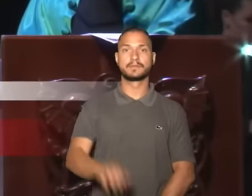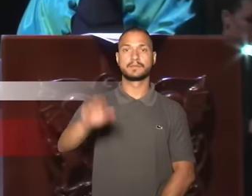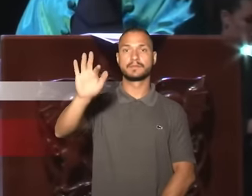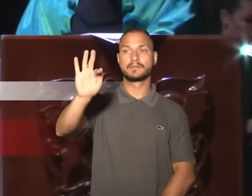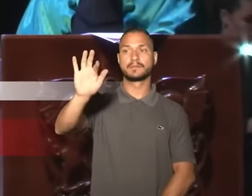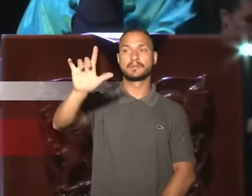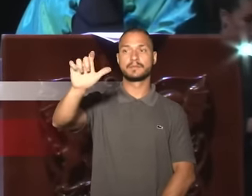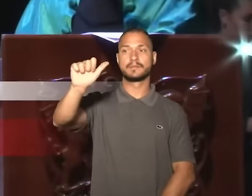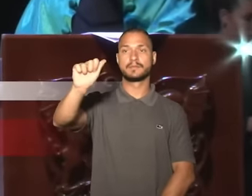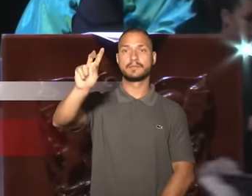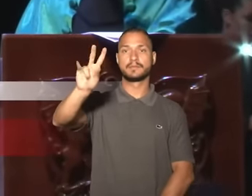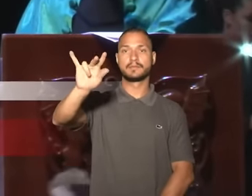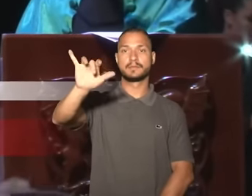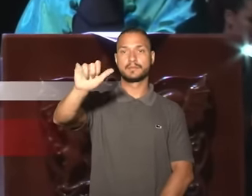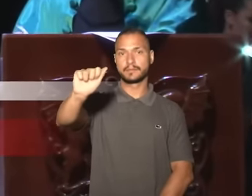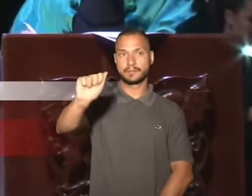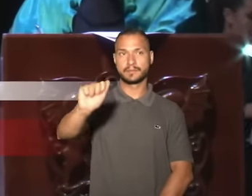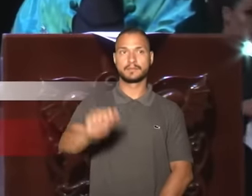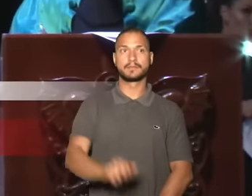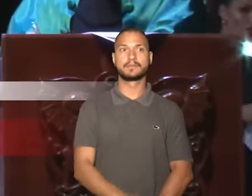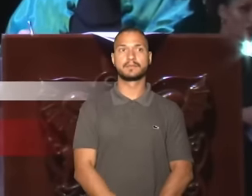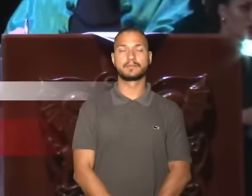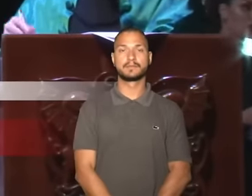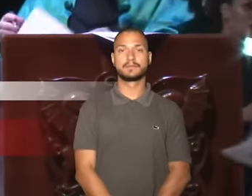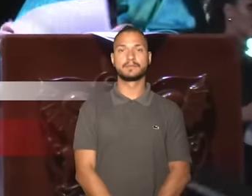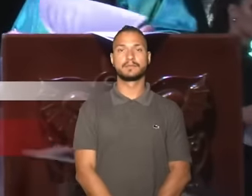Flávia Aparecida Moreira.